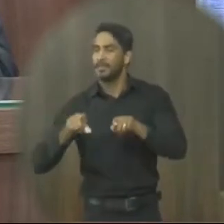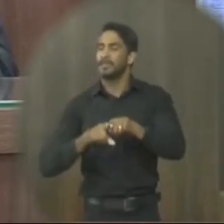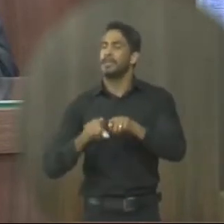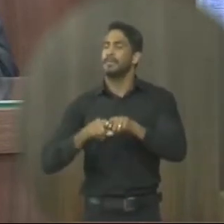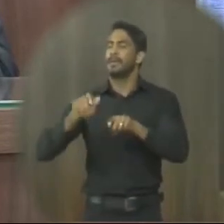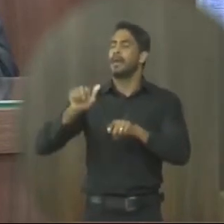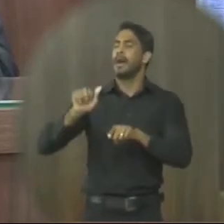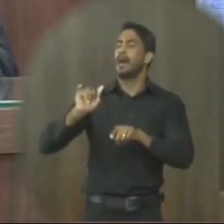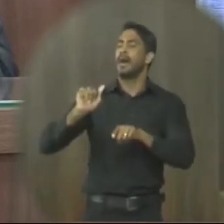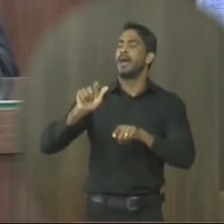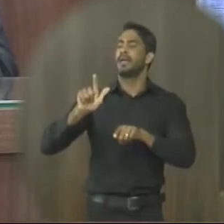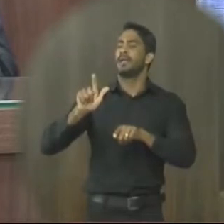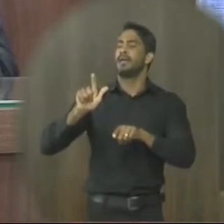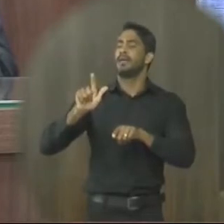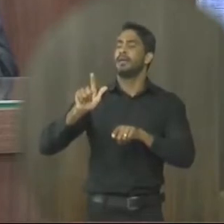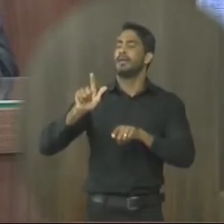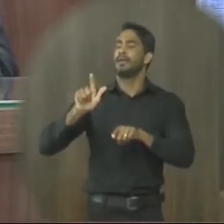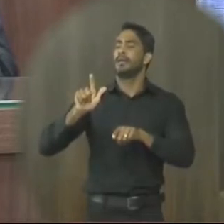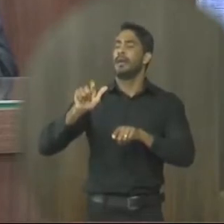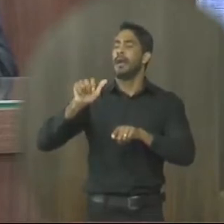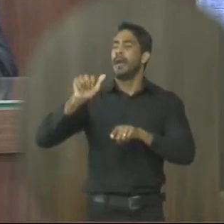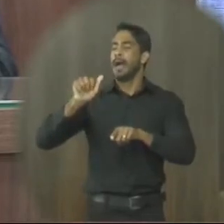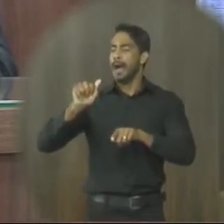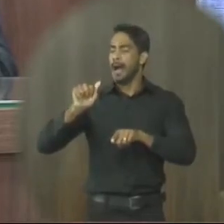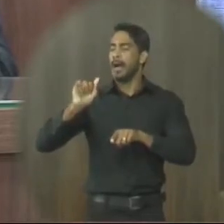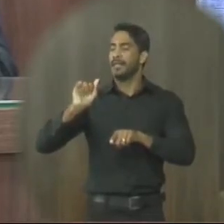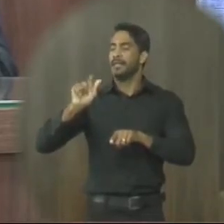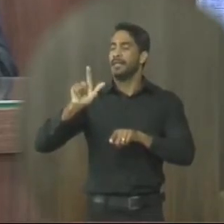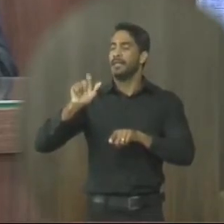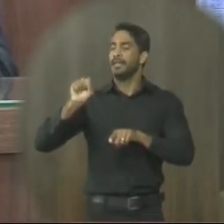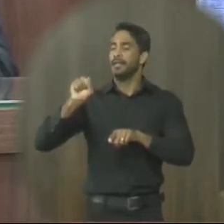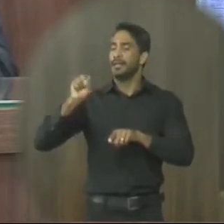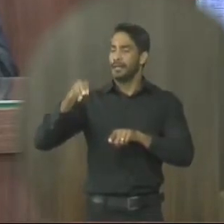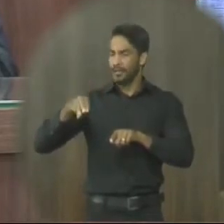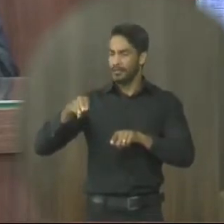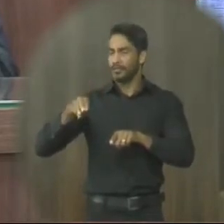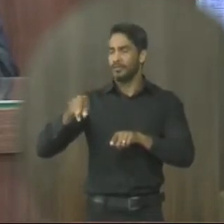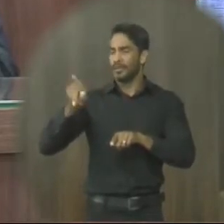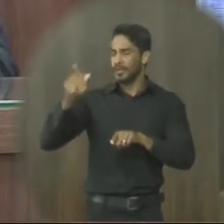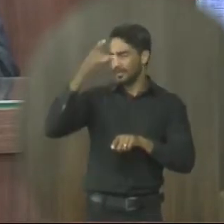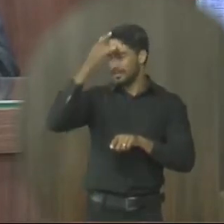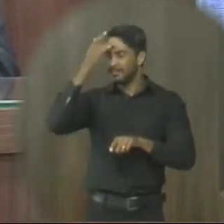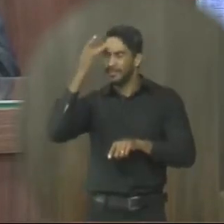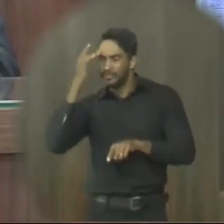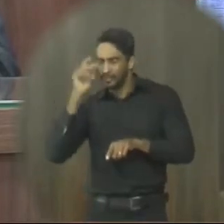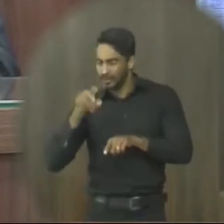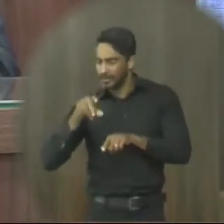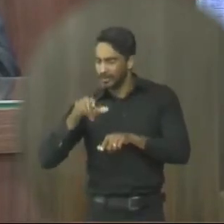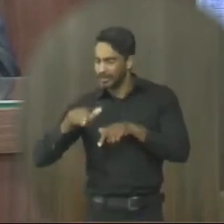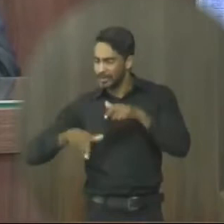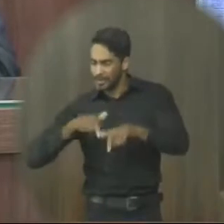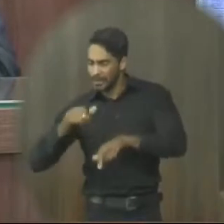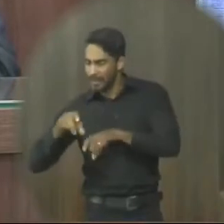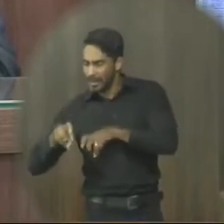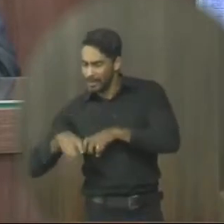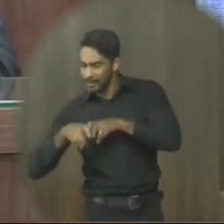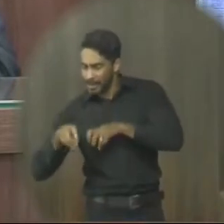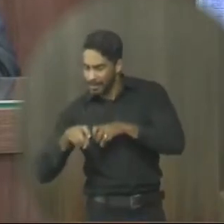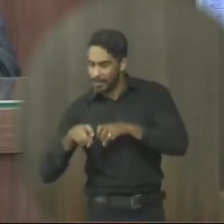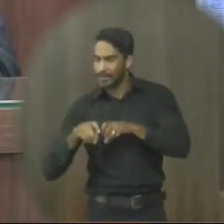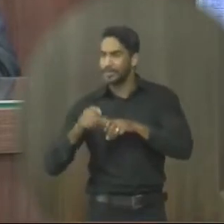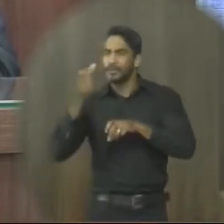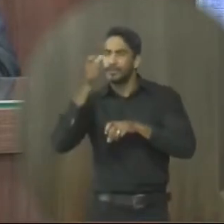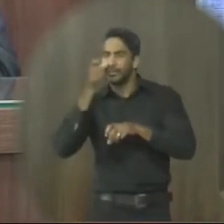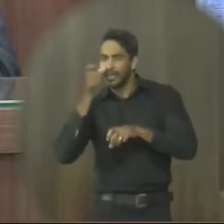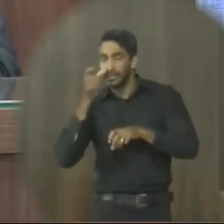Ailson, creio que esses pequenos produtores, demais também que nos assistem, têm a mesma preocupação